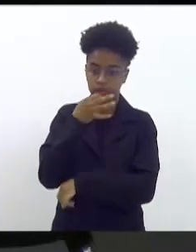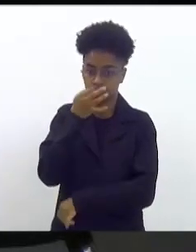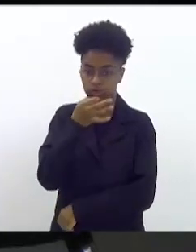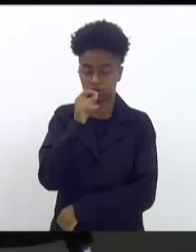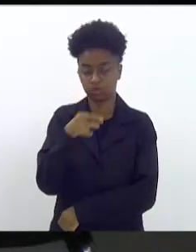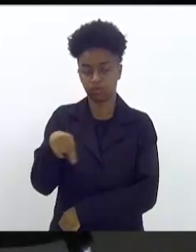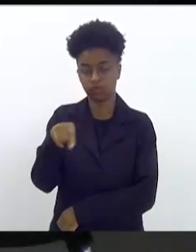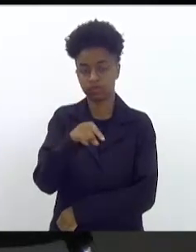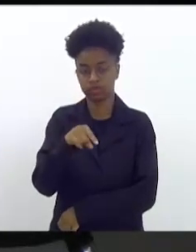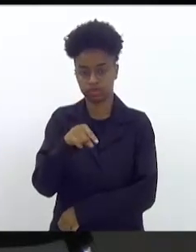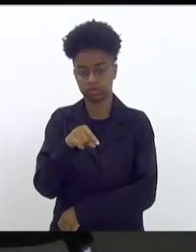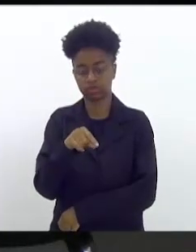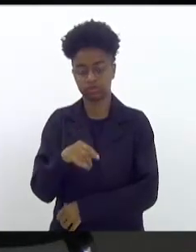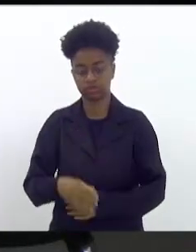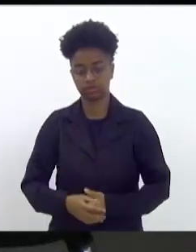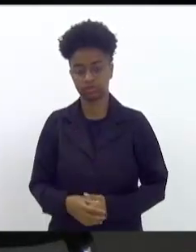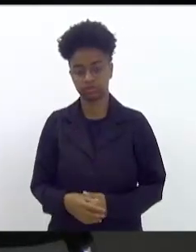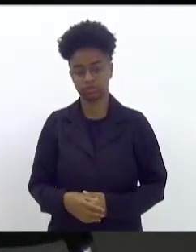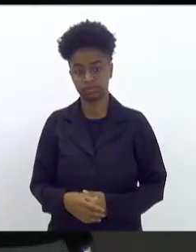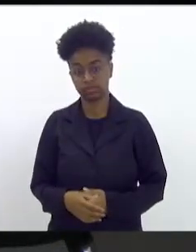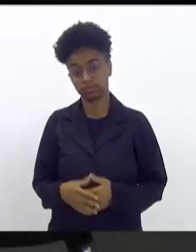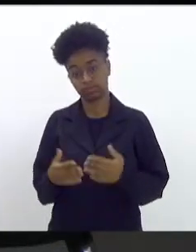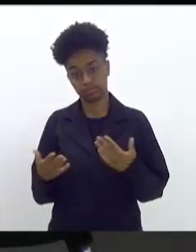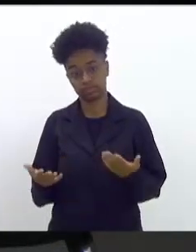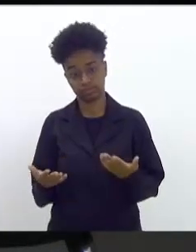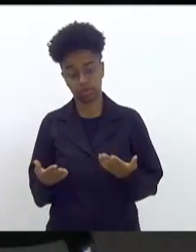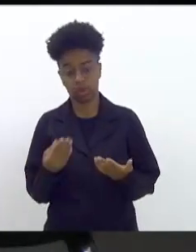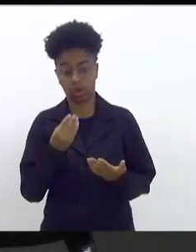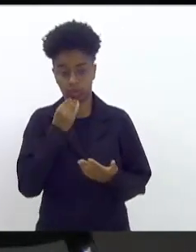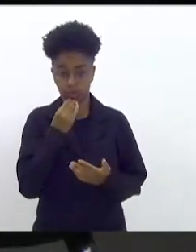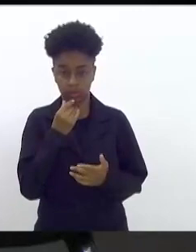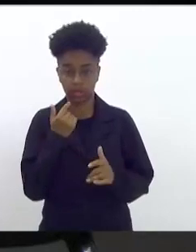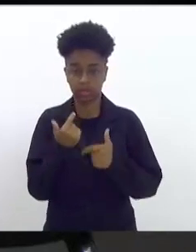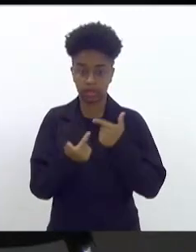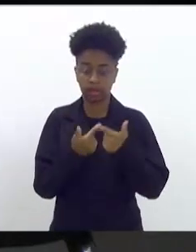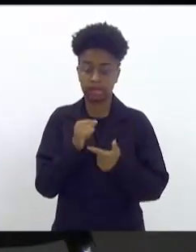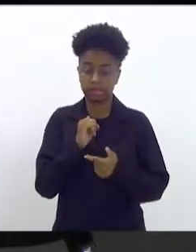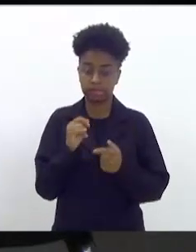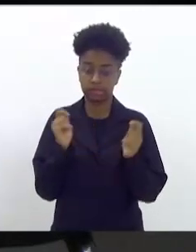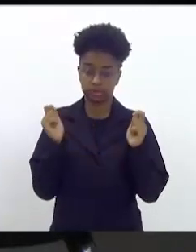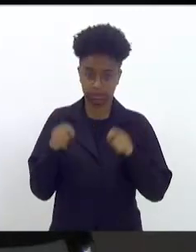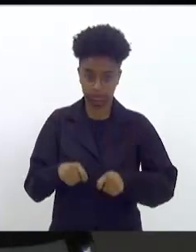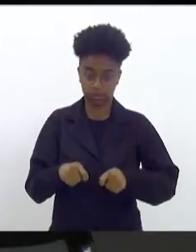ficasse isso explícito. E aí, no bojo dos trabalhos, se for possível,